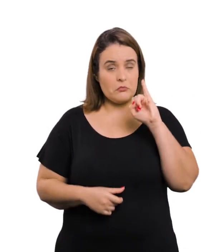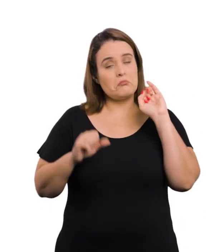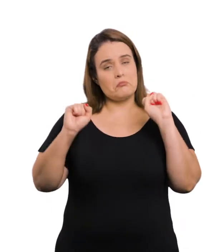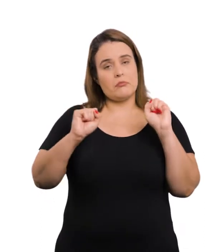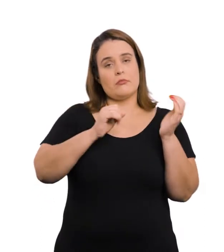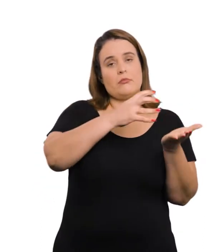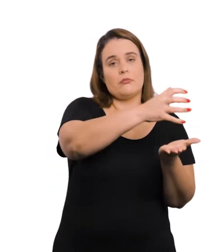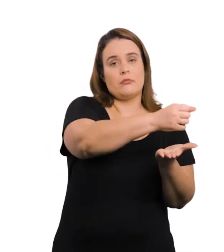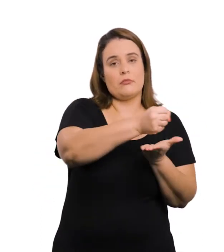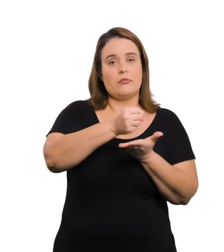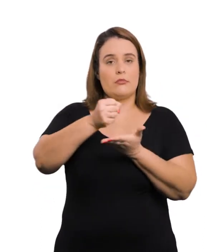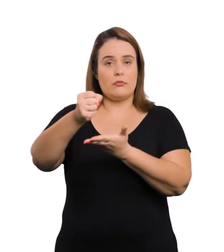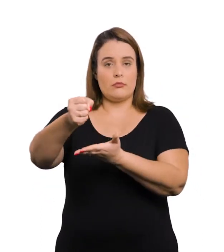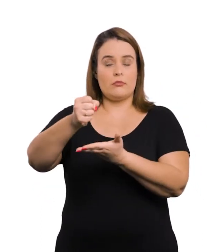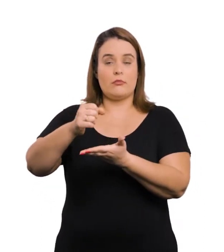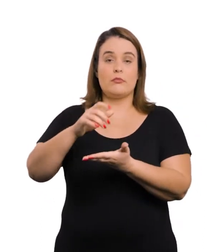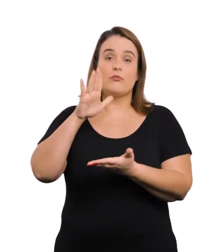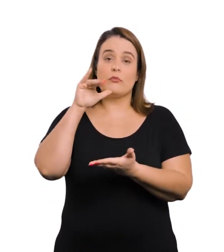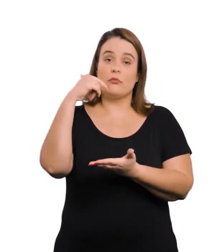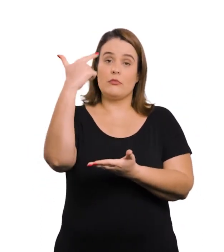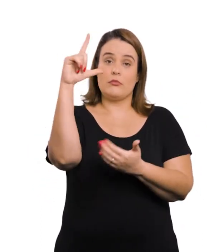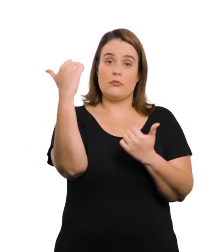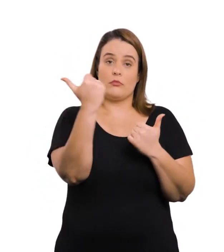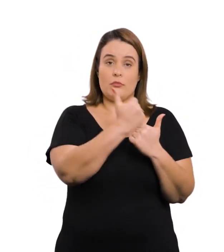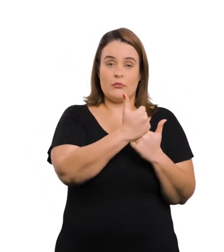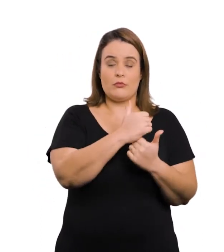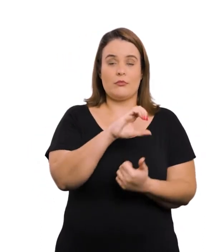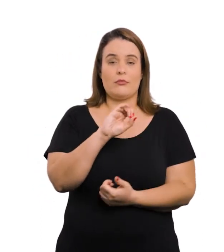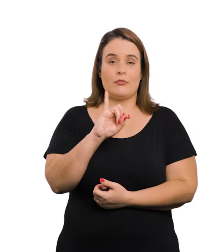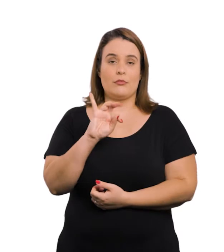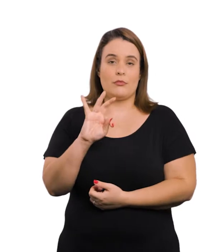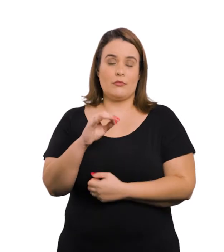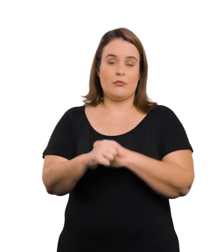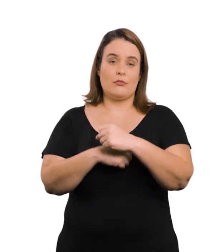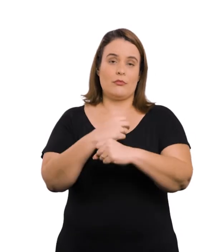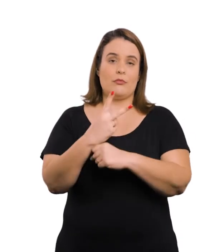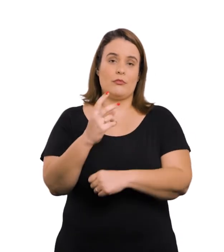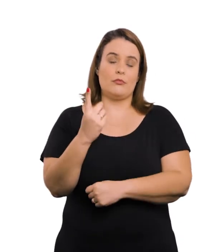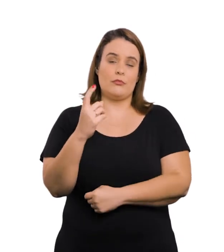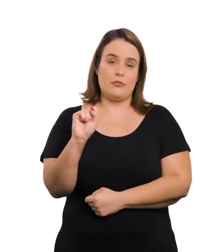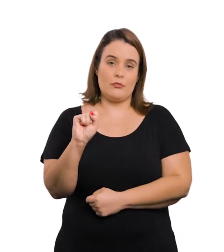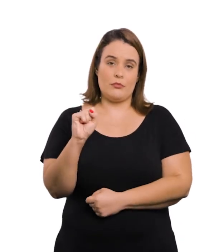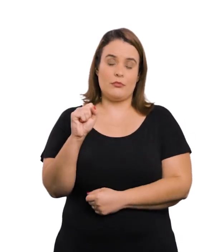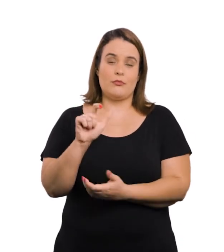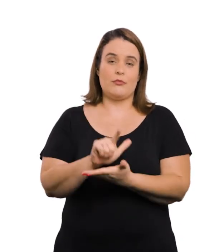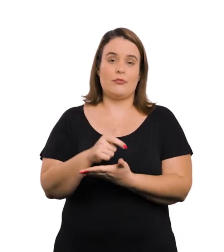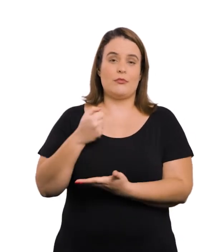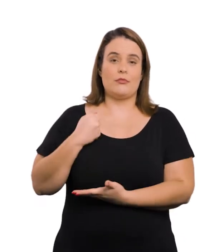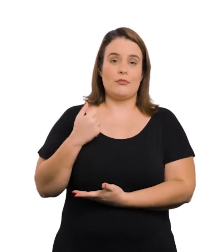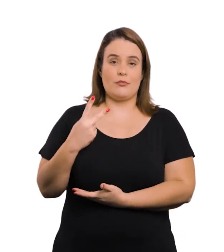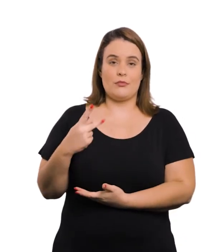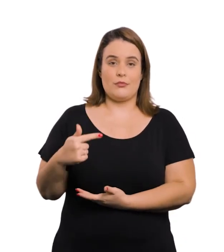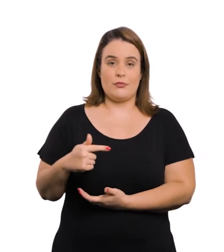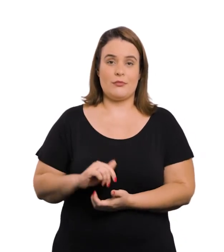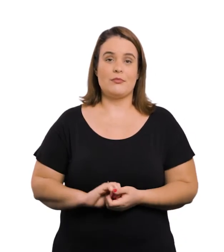possa designá-la para outros trabalhadores. Fecha aspas. OIT 2018, página